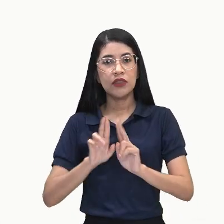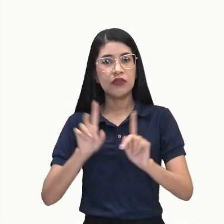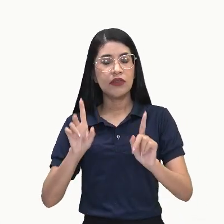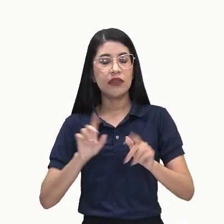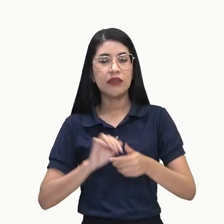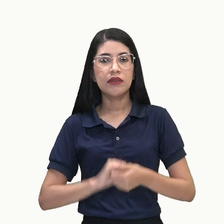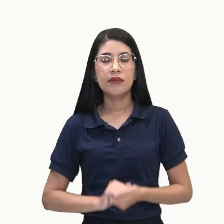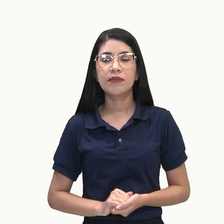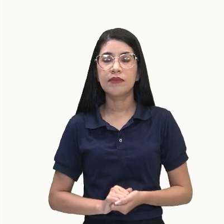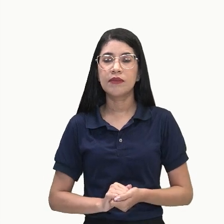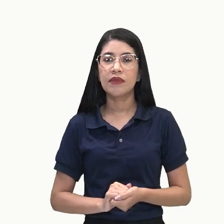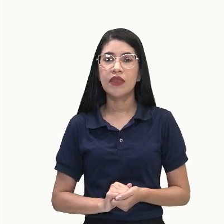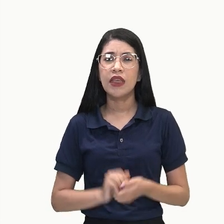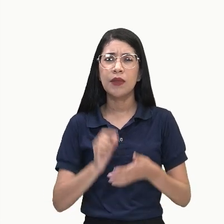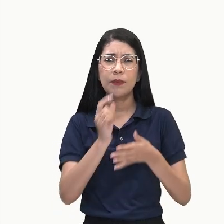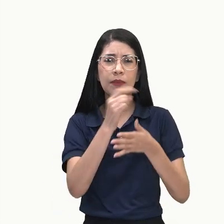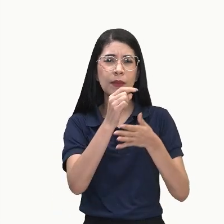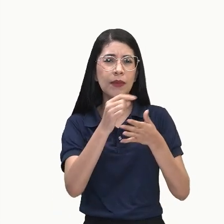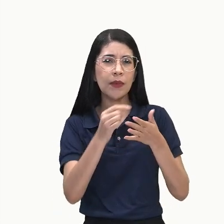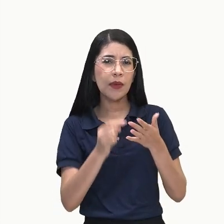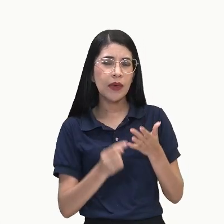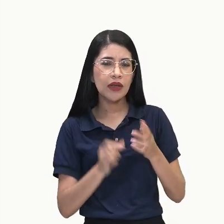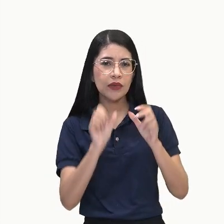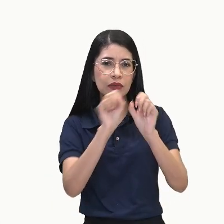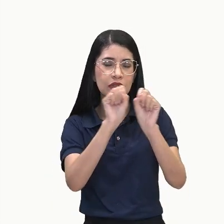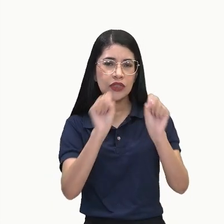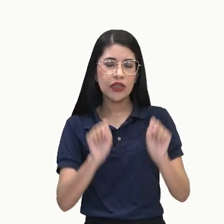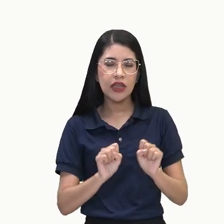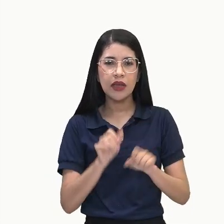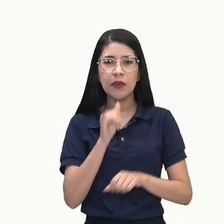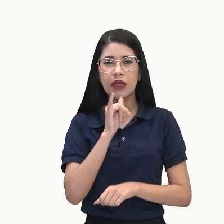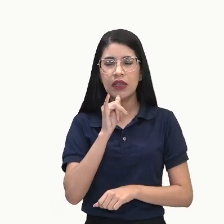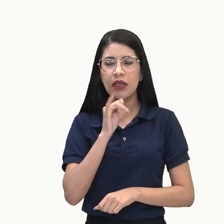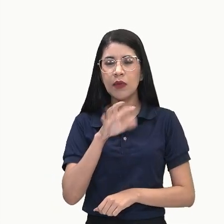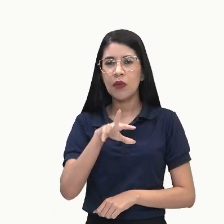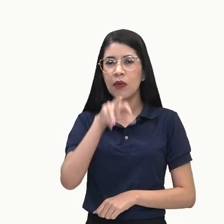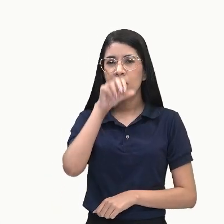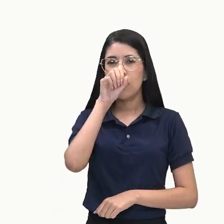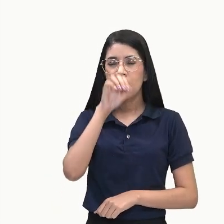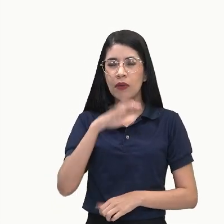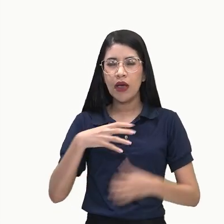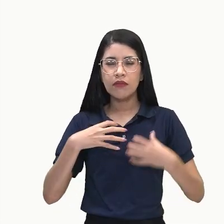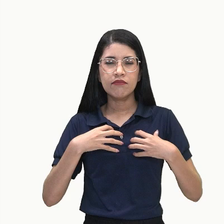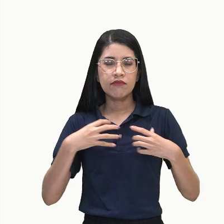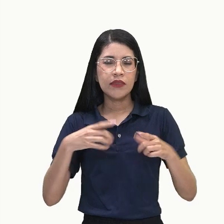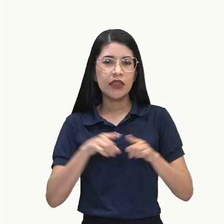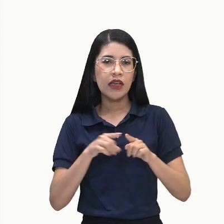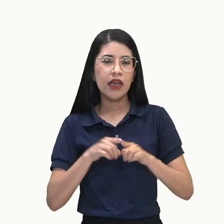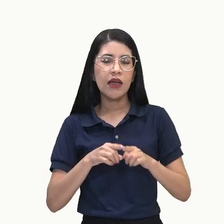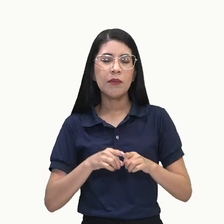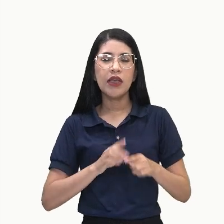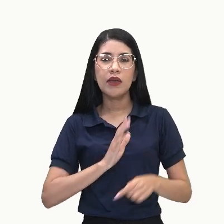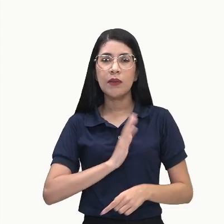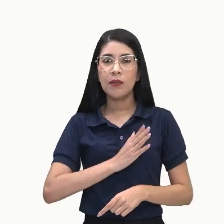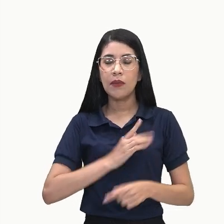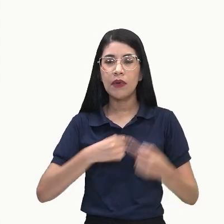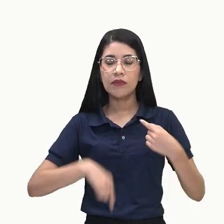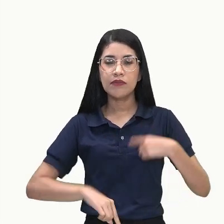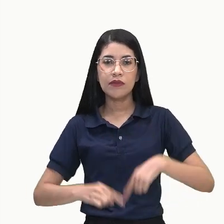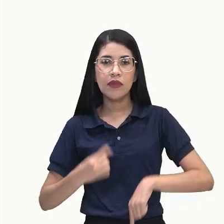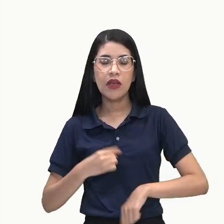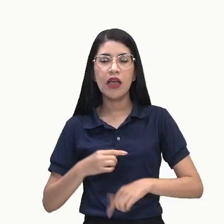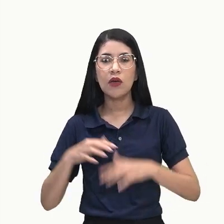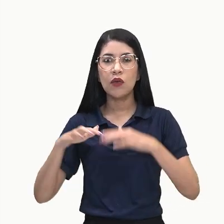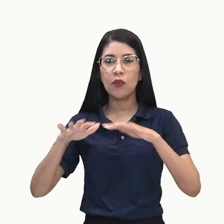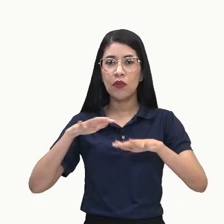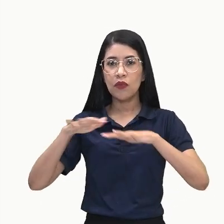E todos esses sistemas, digestório, respiratório, sistema muscular, locomotor, vão